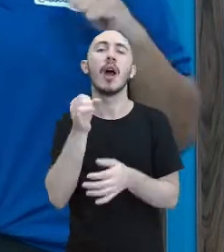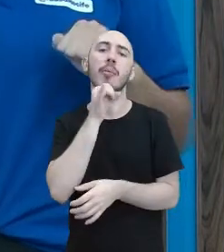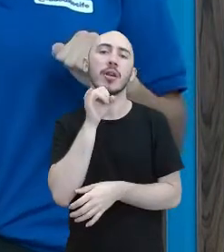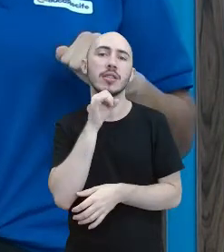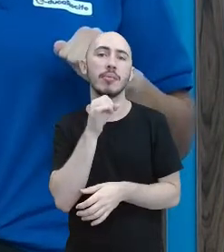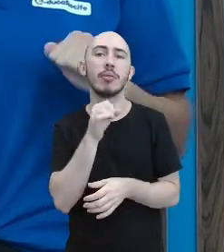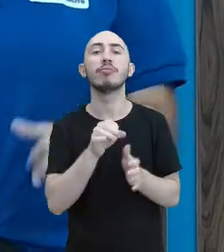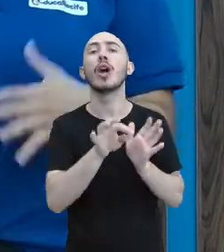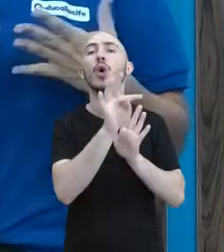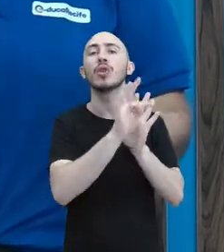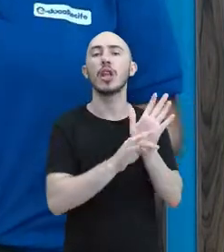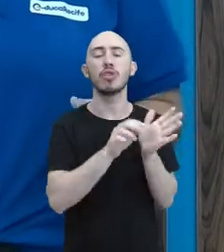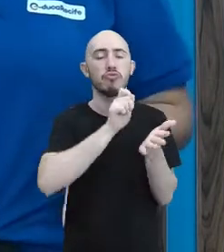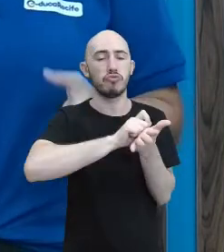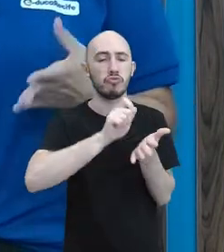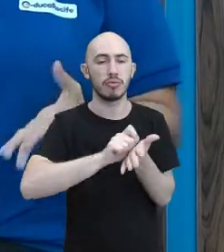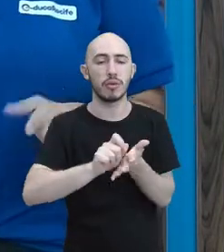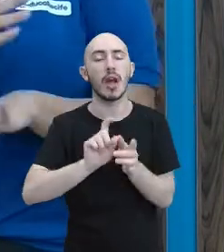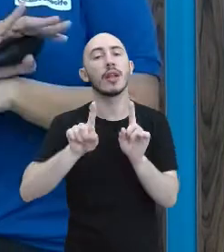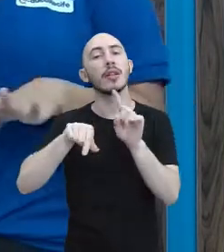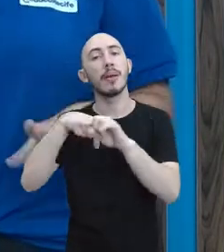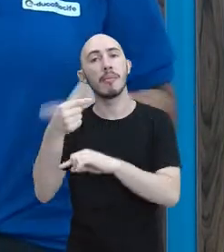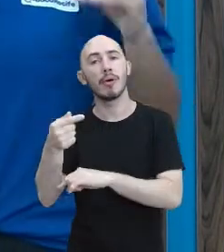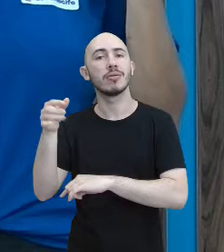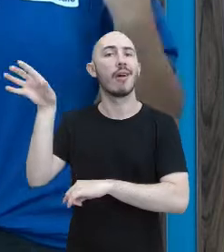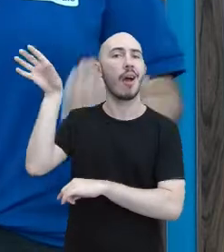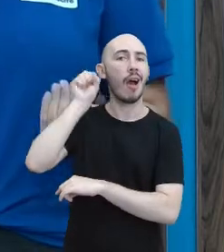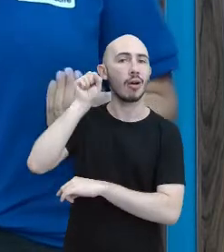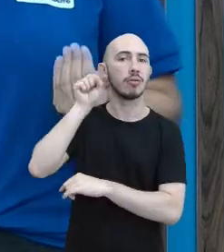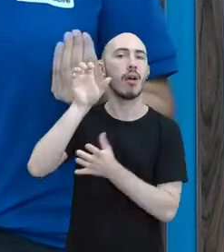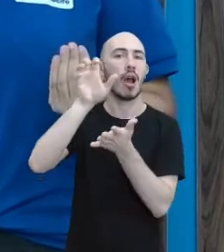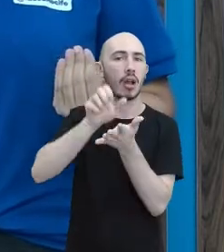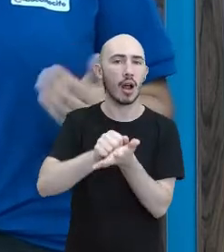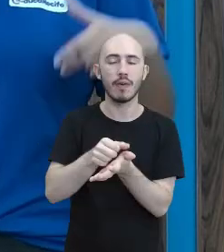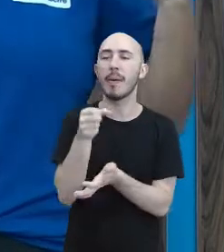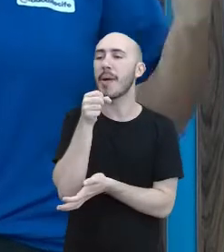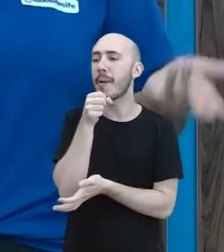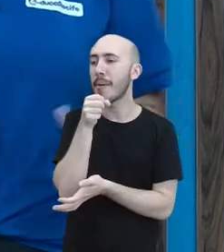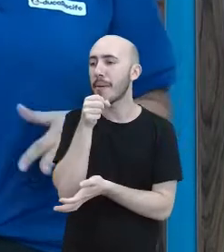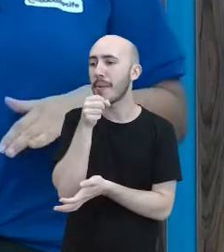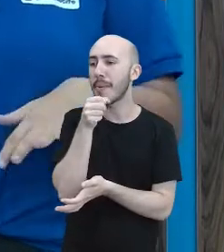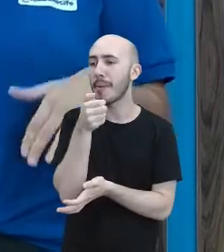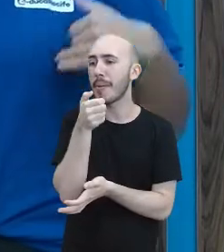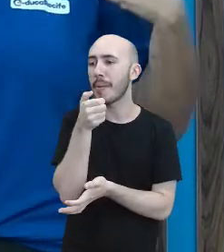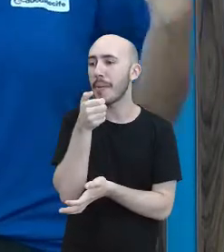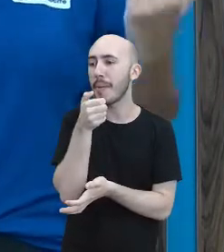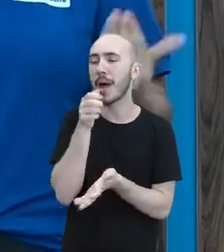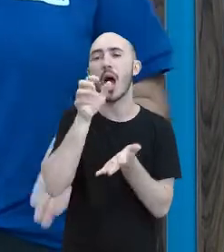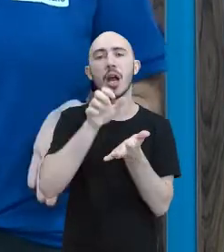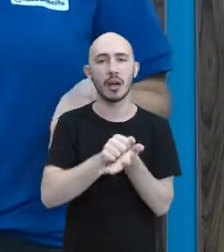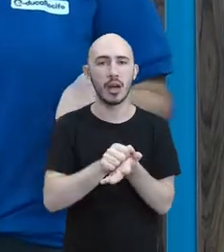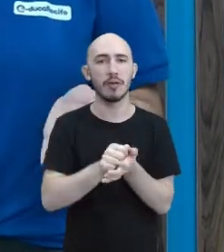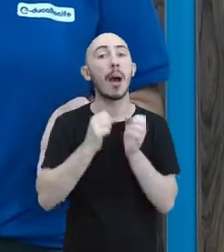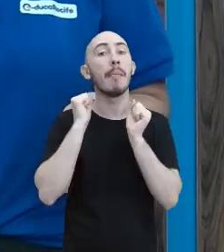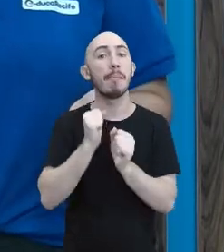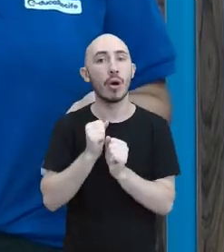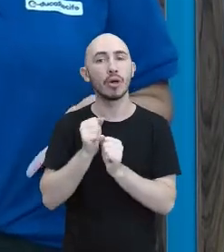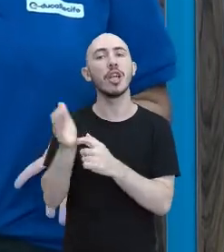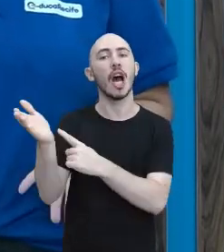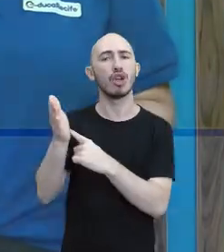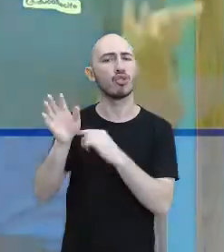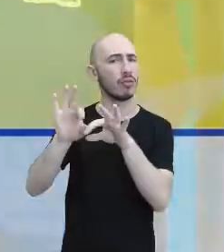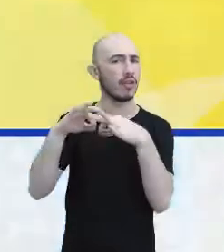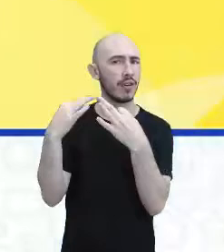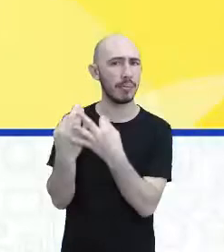o áudio. Caso precisem de ajuda, não hesitem em pedir ajuda, tá? A familiares, amigos ou aos seus